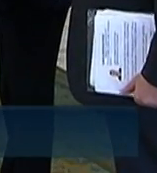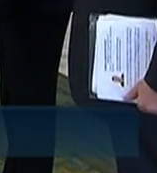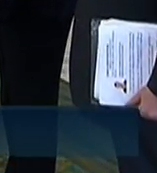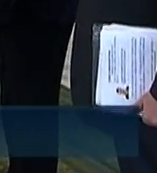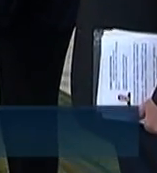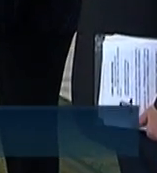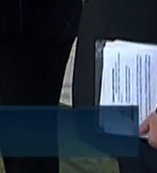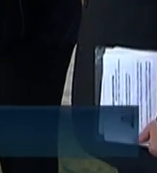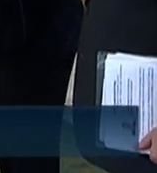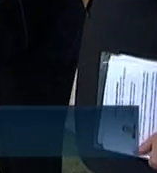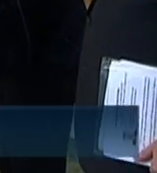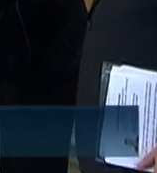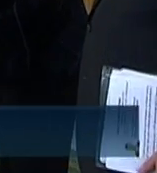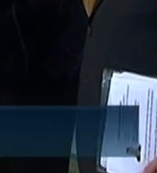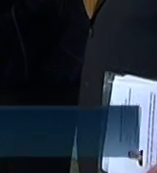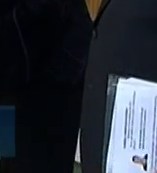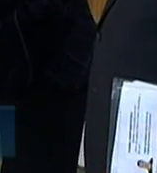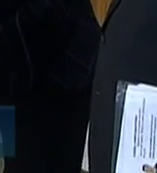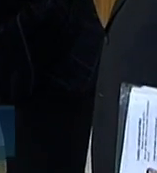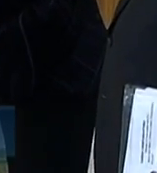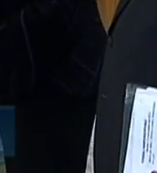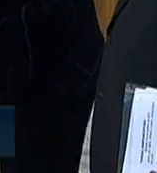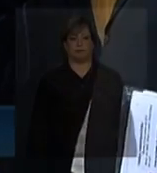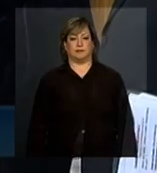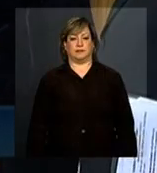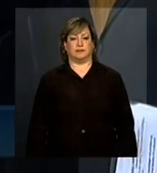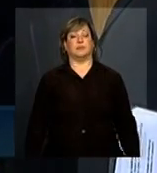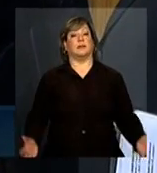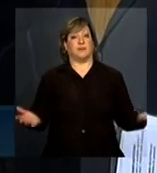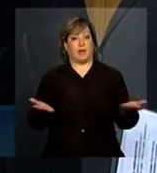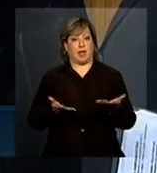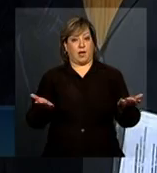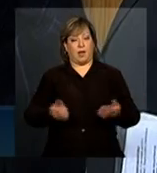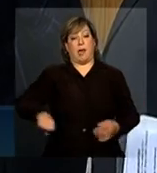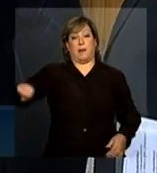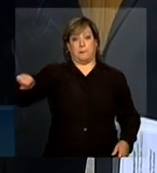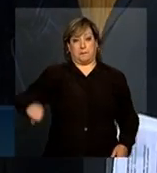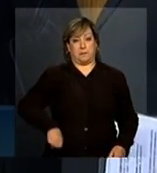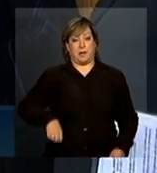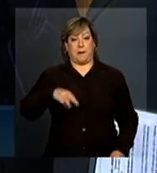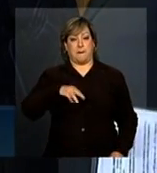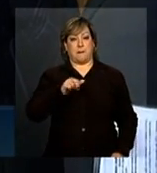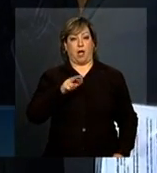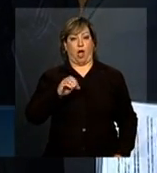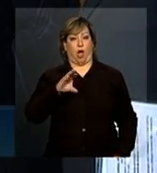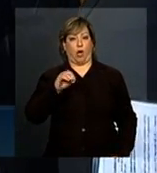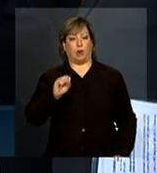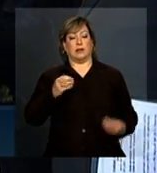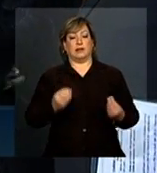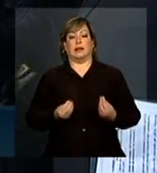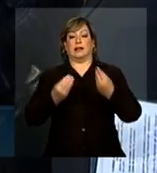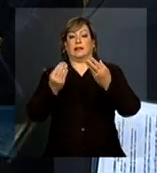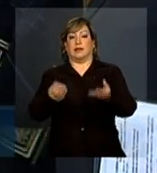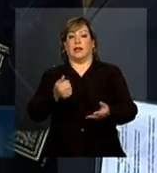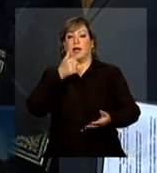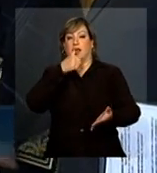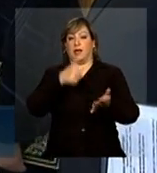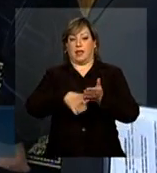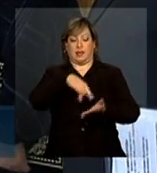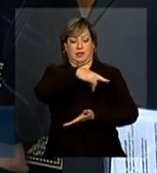Neste momento, o embaixador do Marrocos entrega sua carta credencial à presidenta Dilma